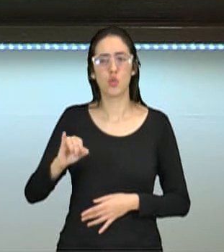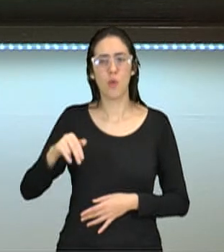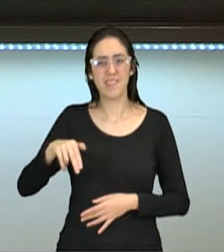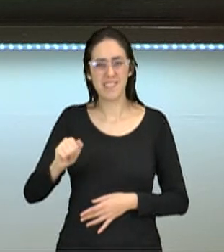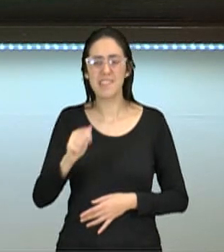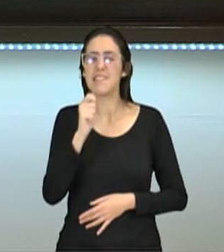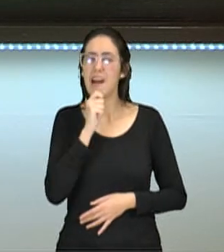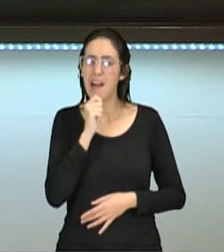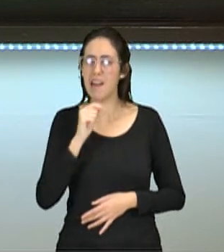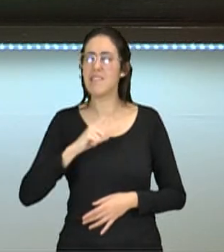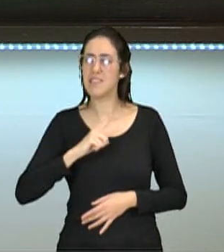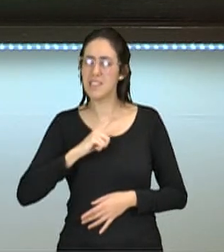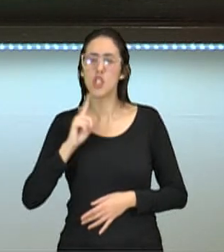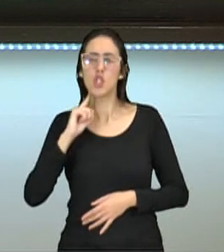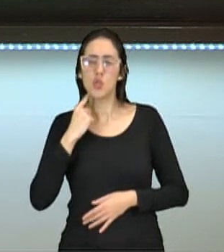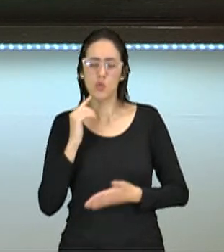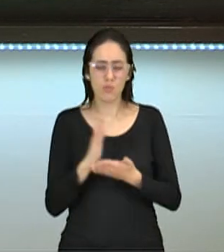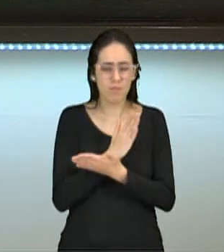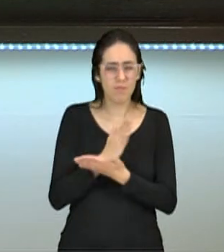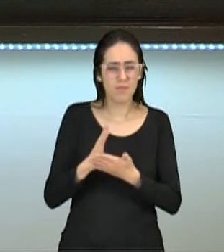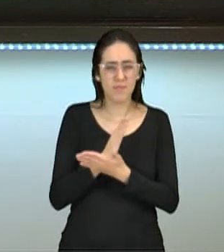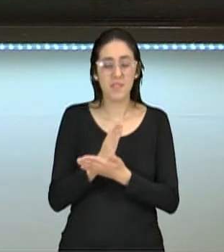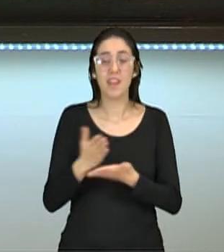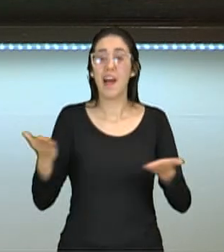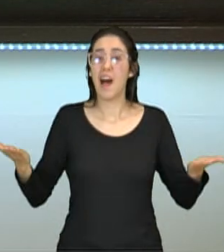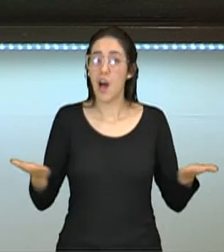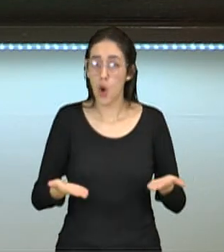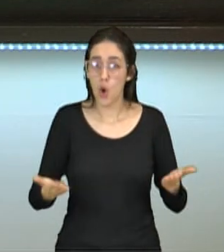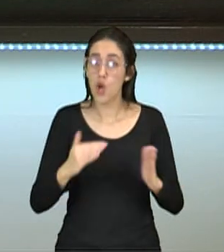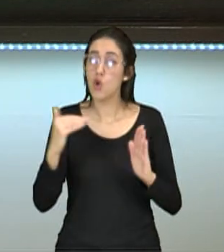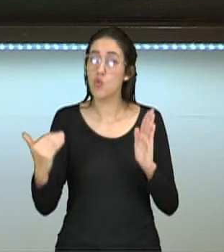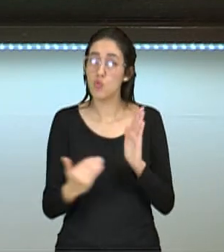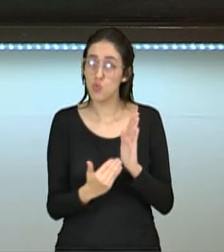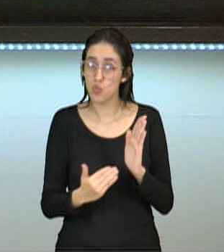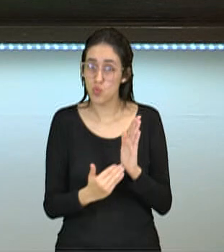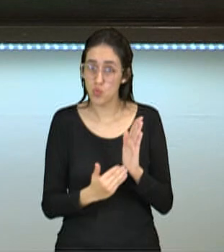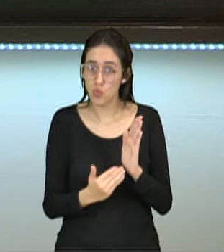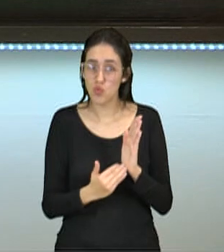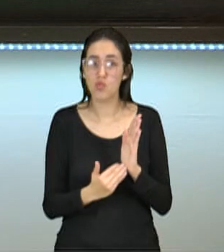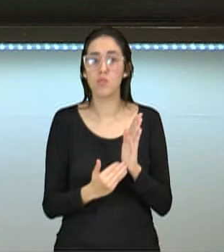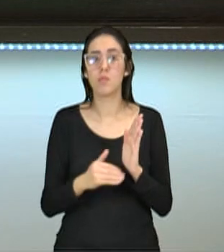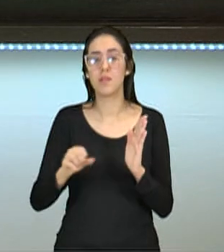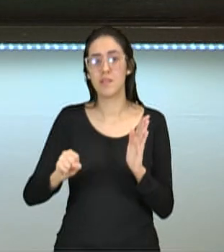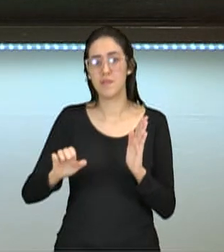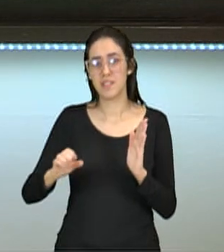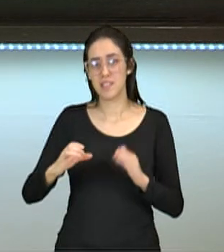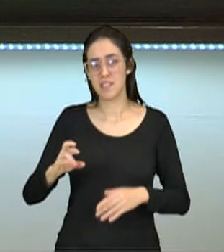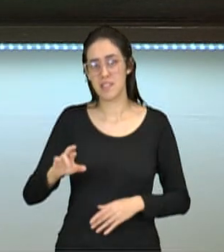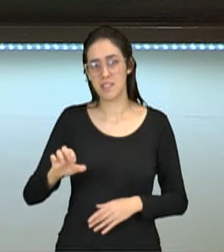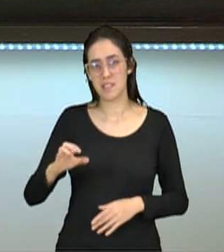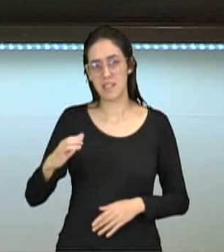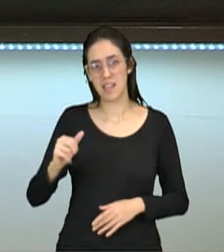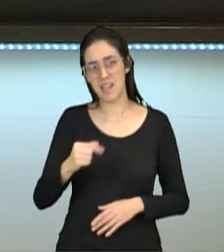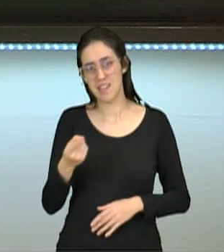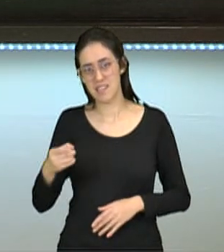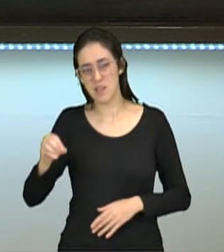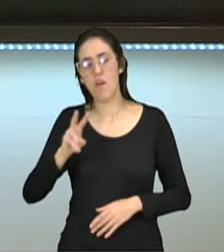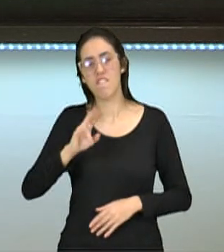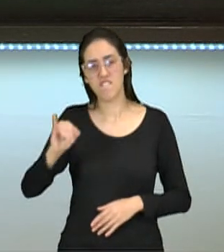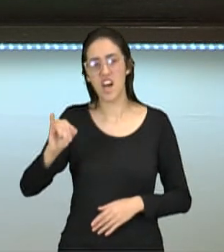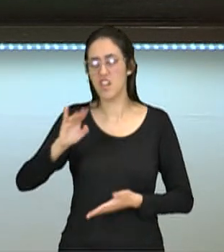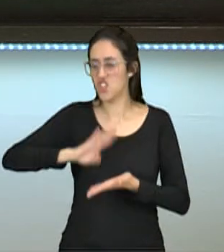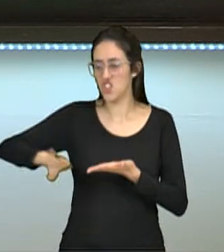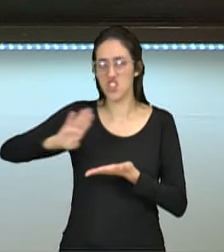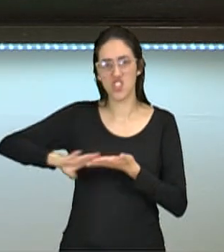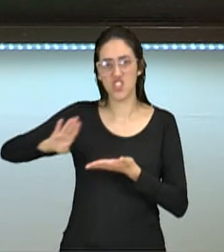foram retirados na filtração, mas agora, na última etapa de secreção, eles serão eliminados